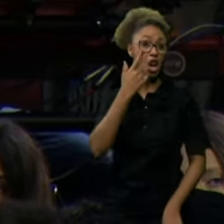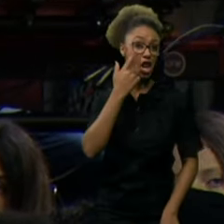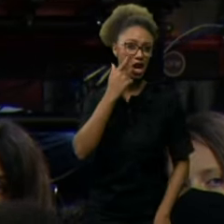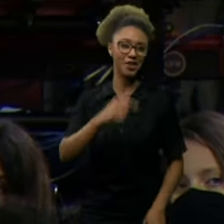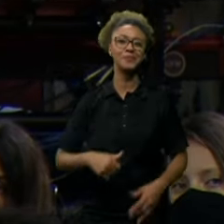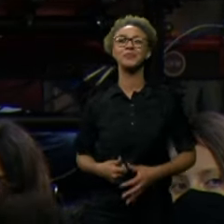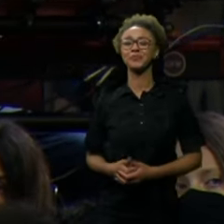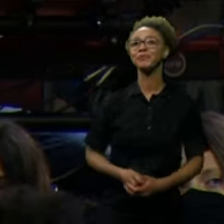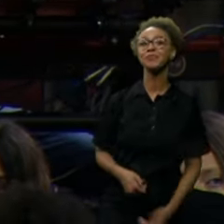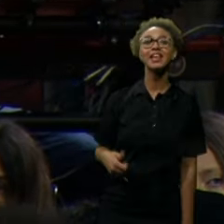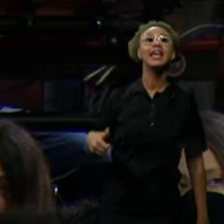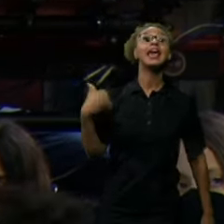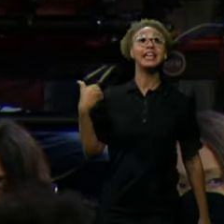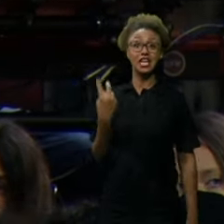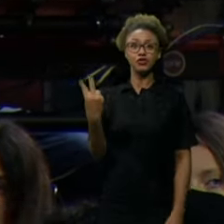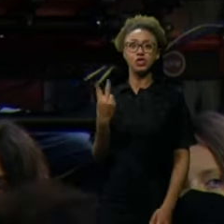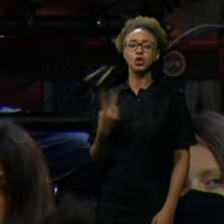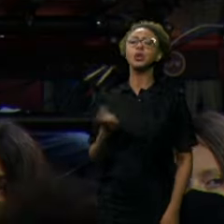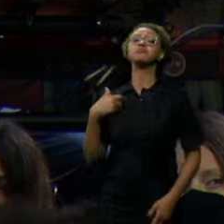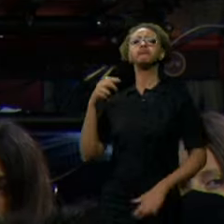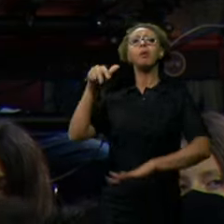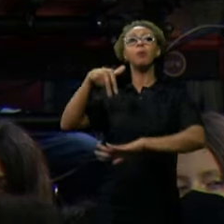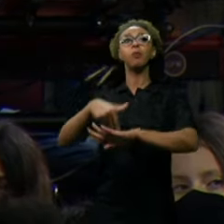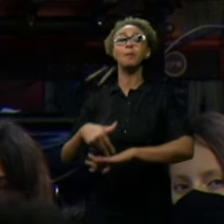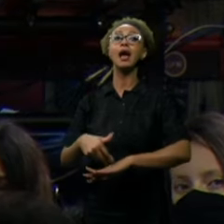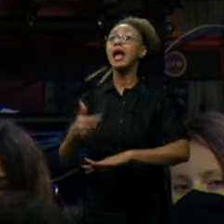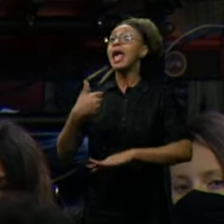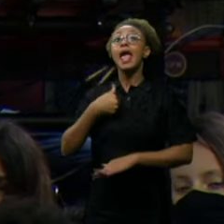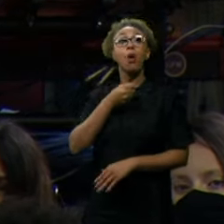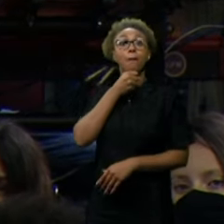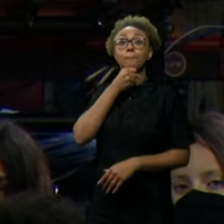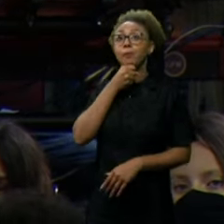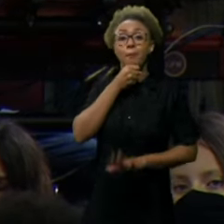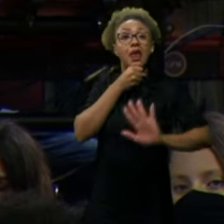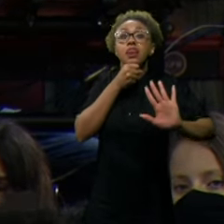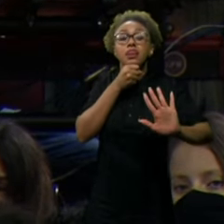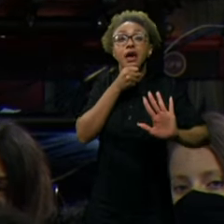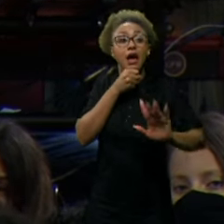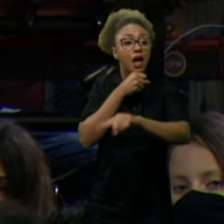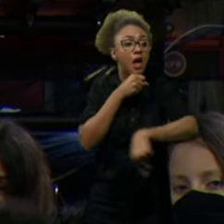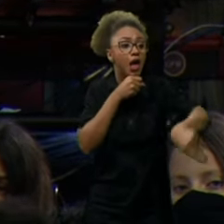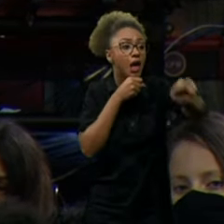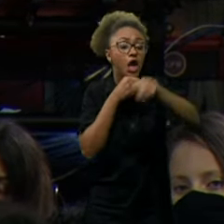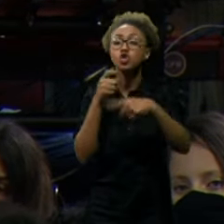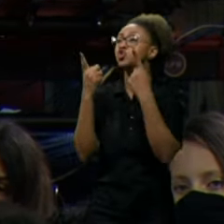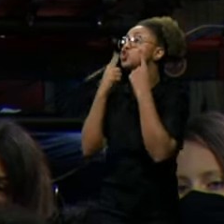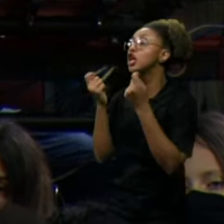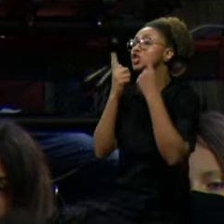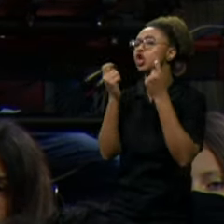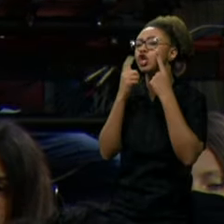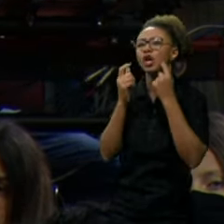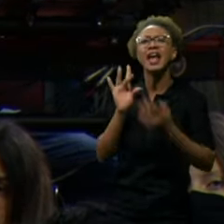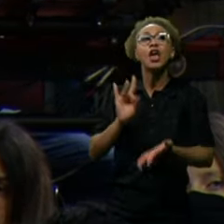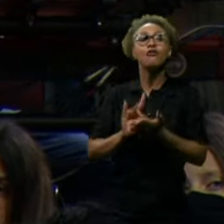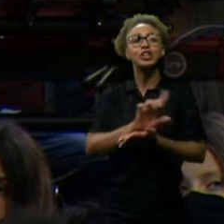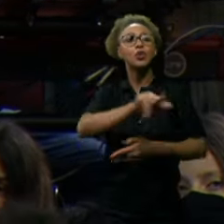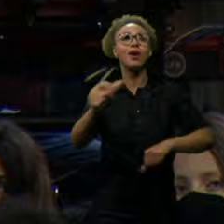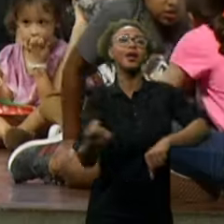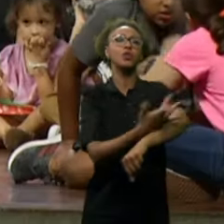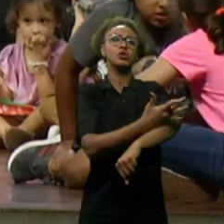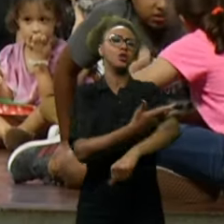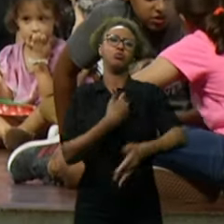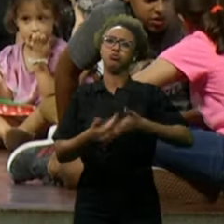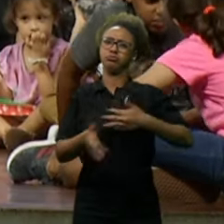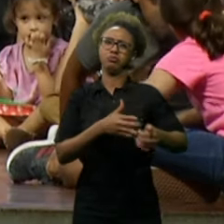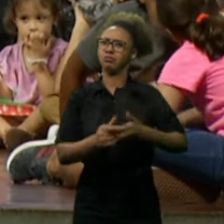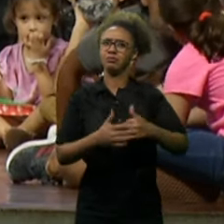anos as irmãs chorava chorava chorava antes de eu pegar só quando eu cheguei eu fui ser Deus que povo quebrantado não era o choro delas me importava